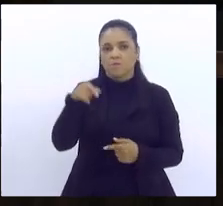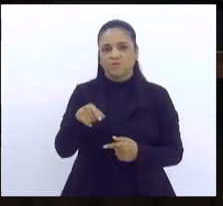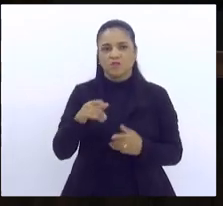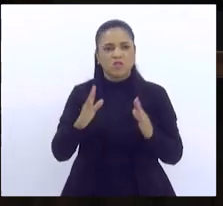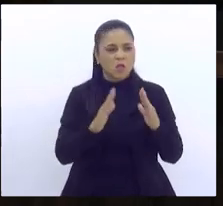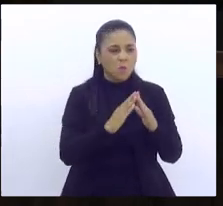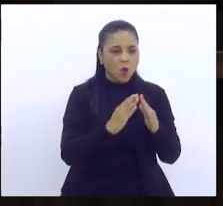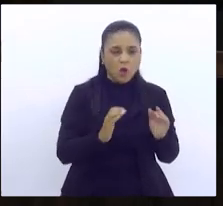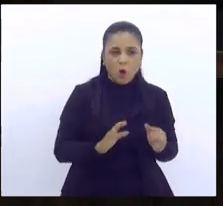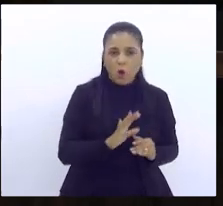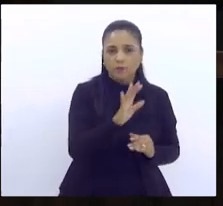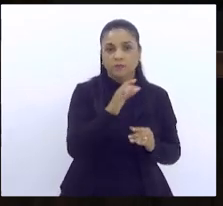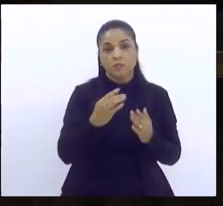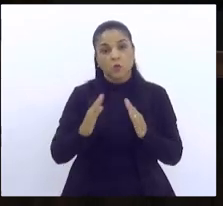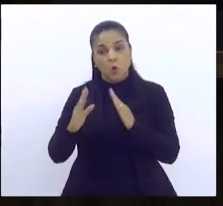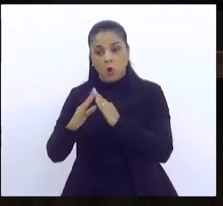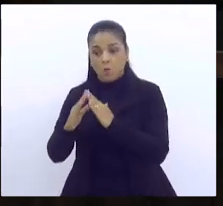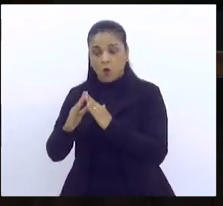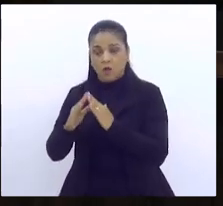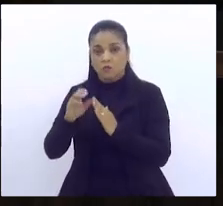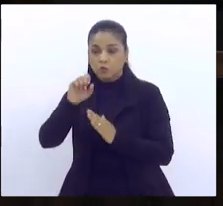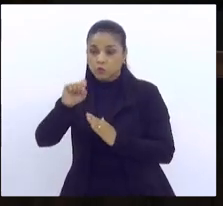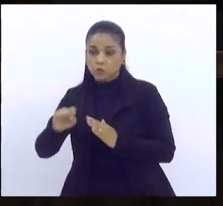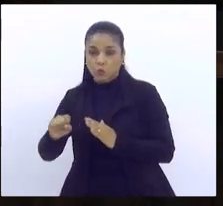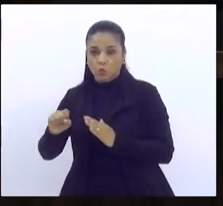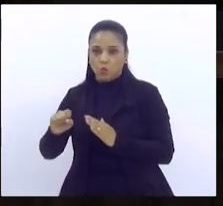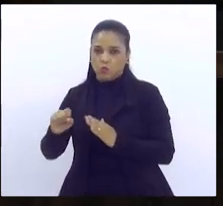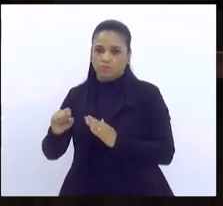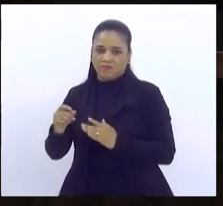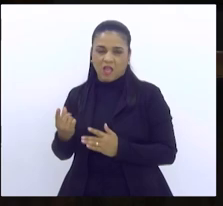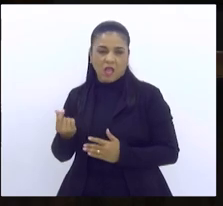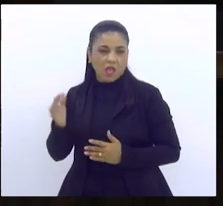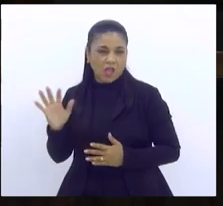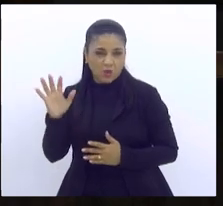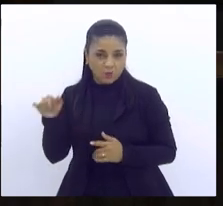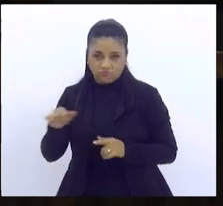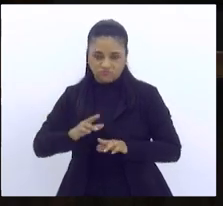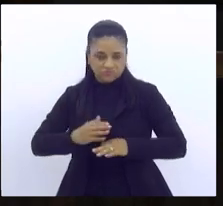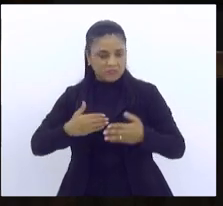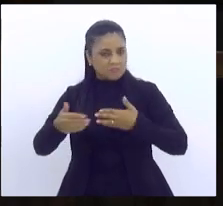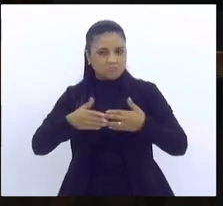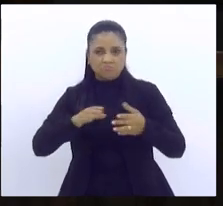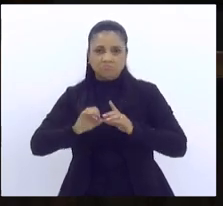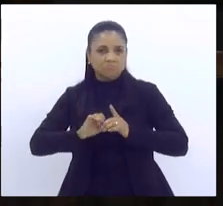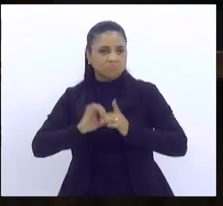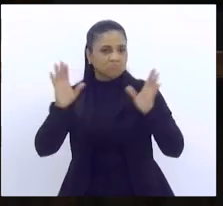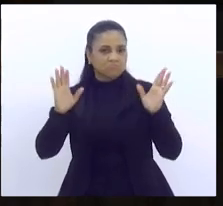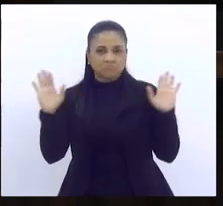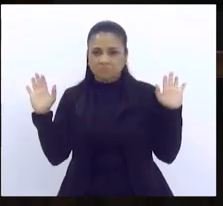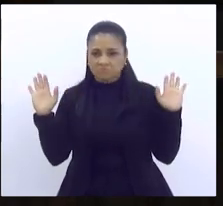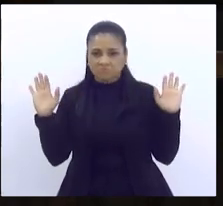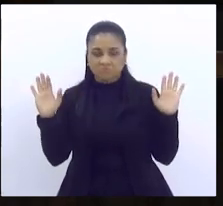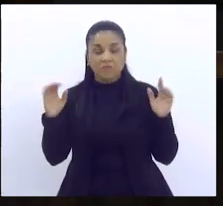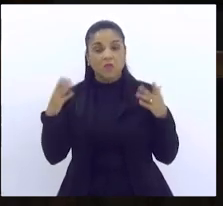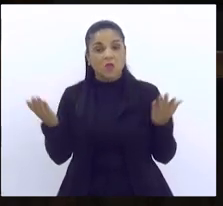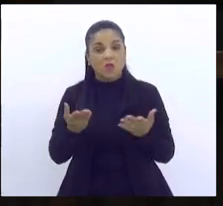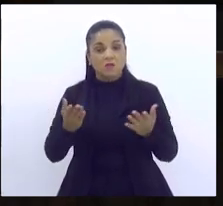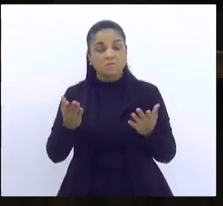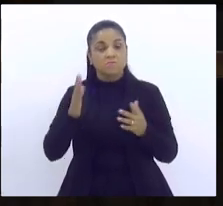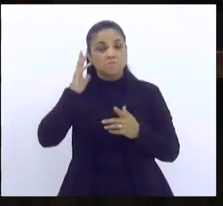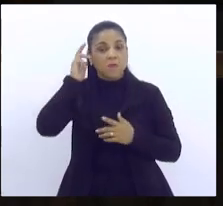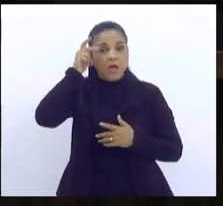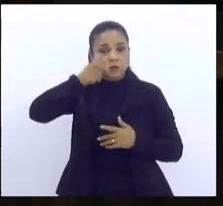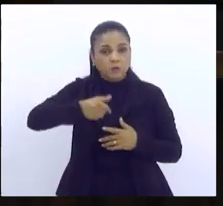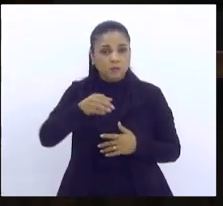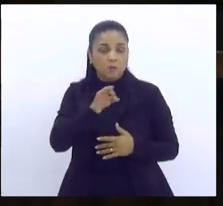numa comunidade ou se ele mora na Zona Sul. Hoje, também de madrugada, mais um policial militar